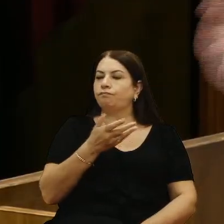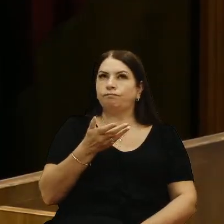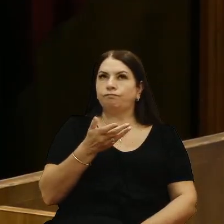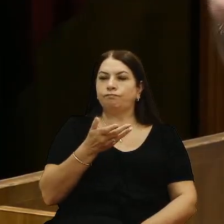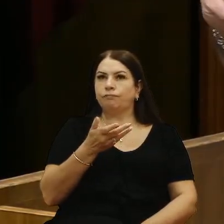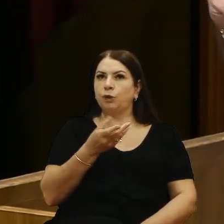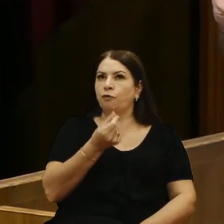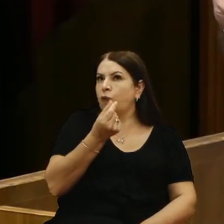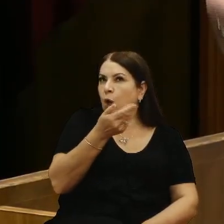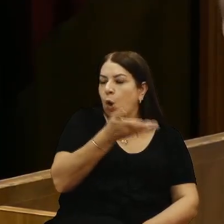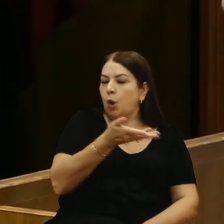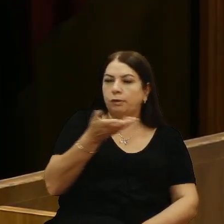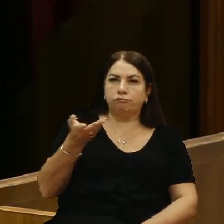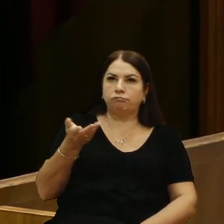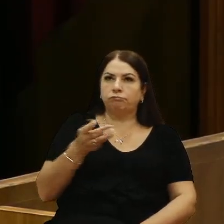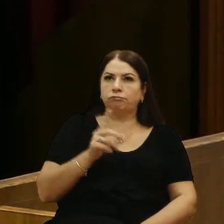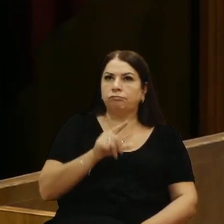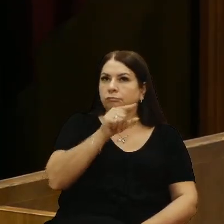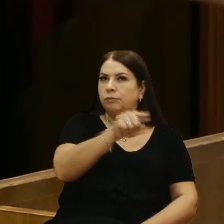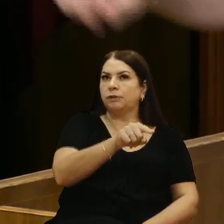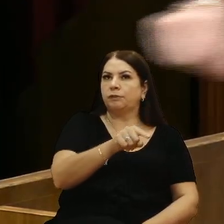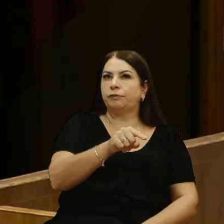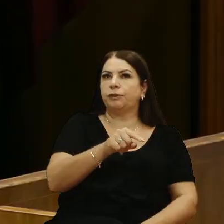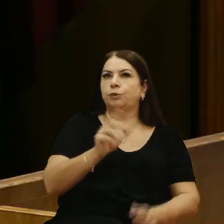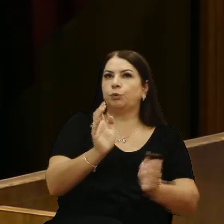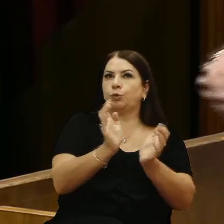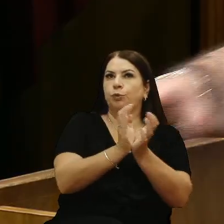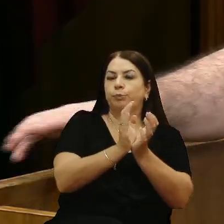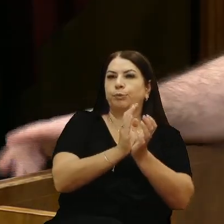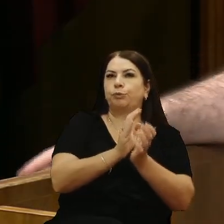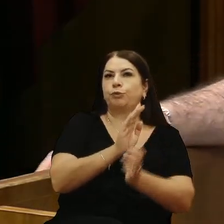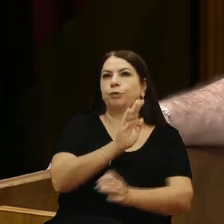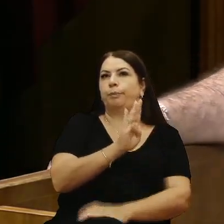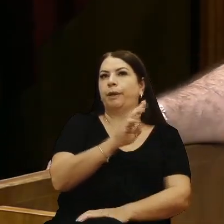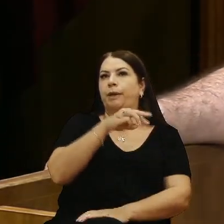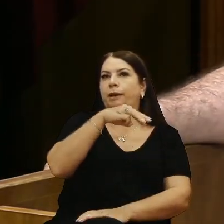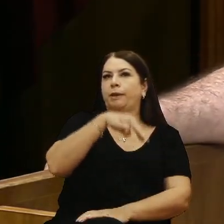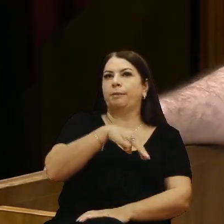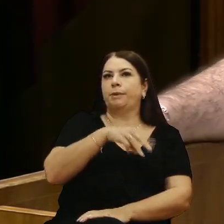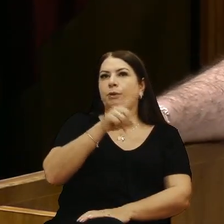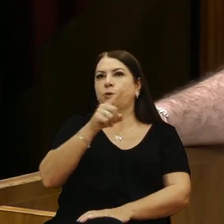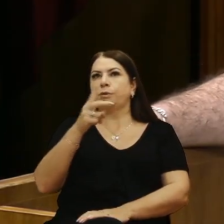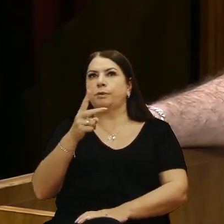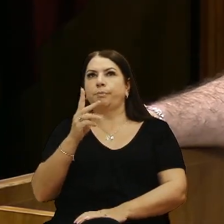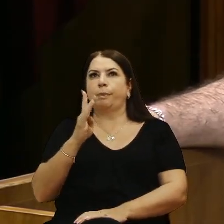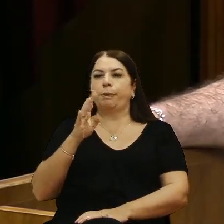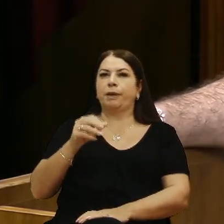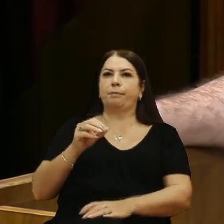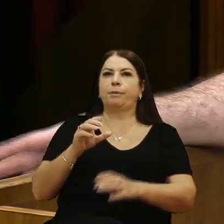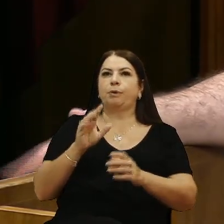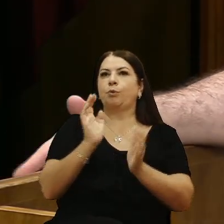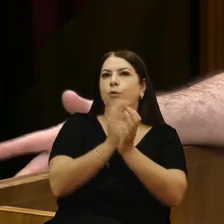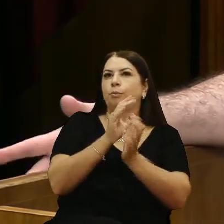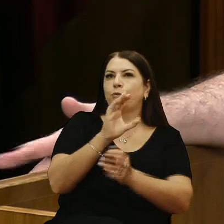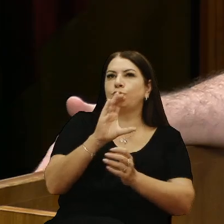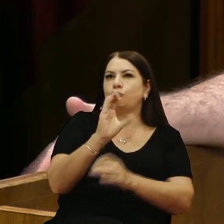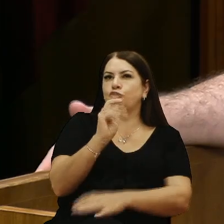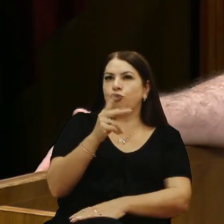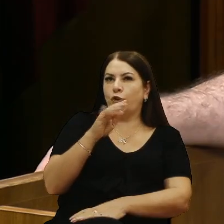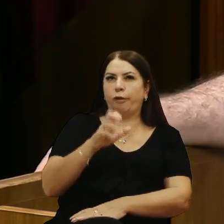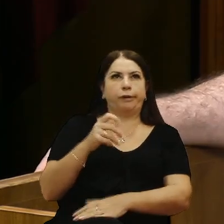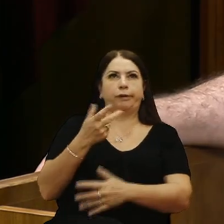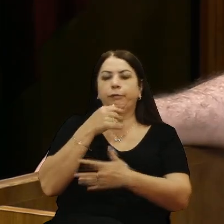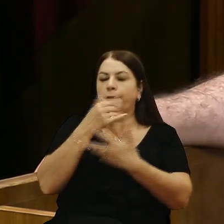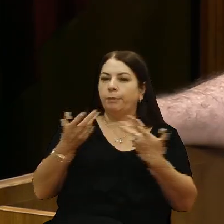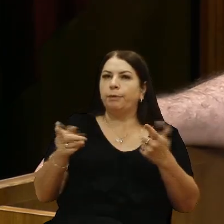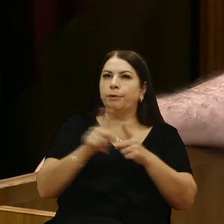um valor de tanto fique com o batalhão de choque, um valor de tanto fique com o 12 BPM, com a Polícia Civil. Agora foi uma